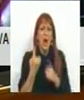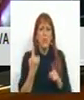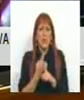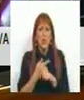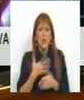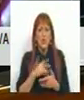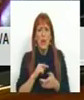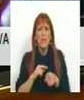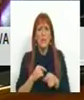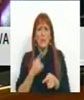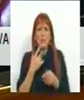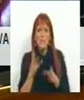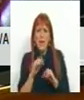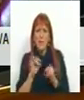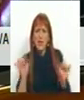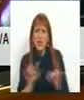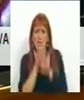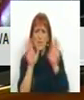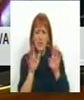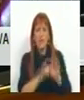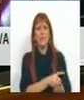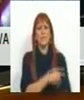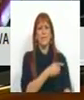que gostaríamos até de ver um pouco mais esclarecidos.